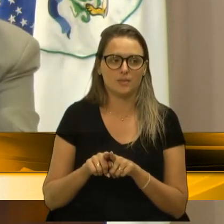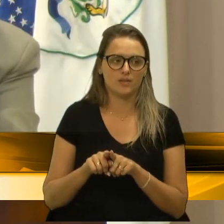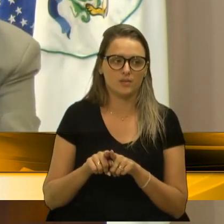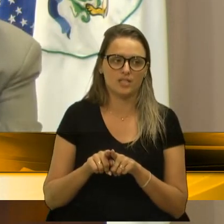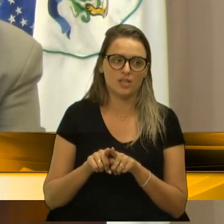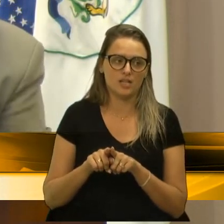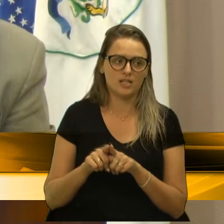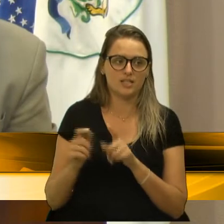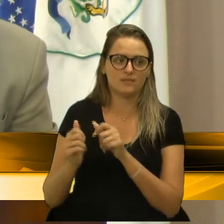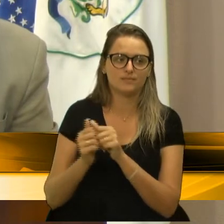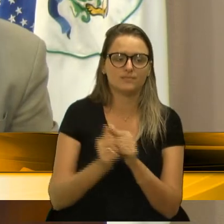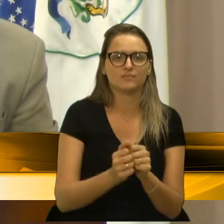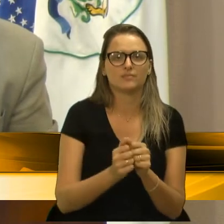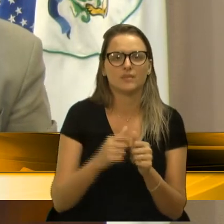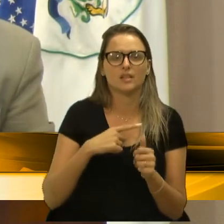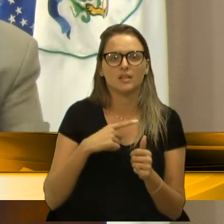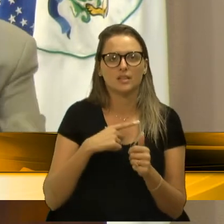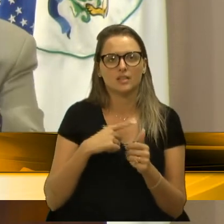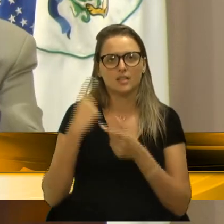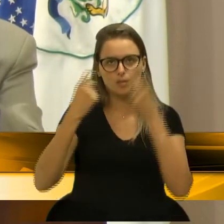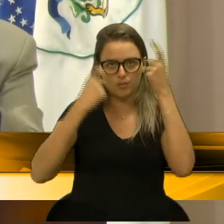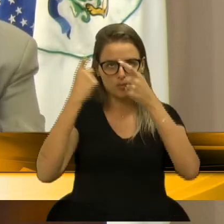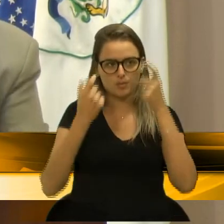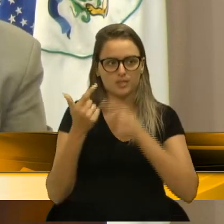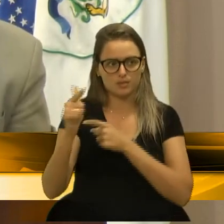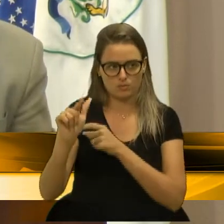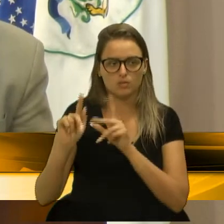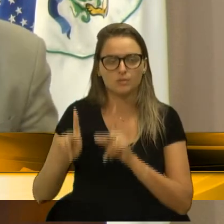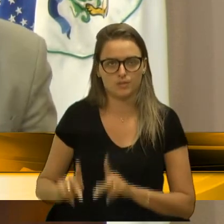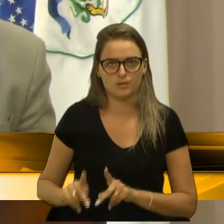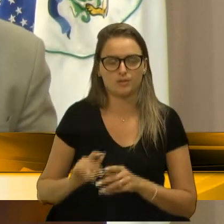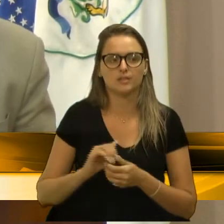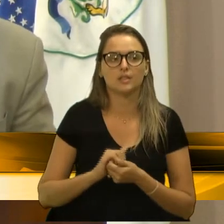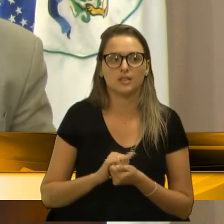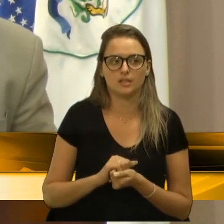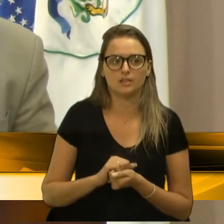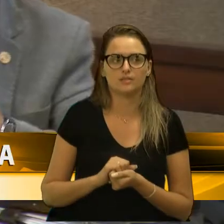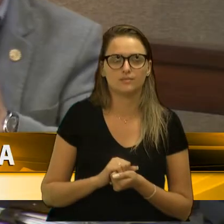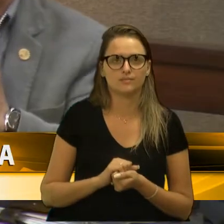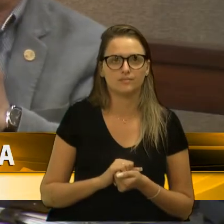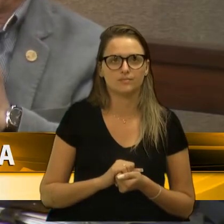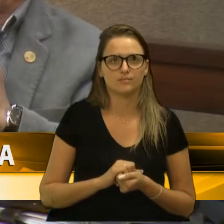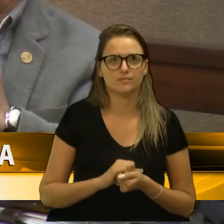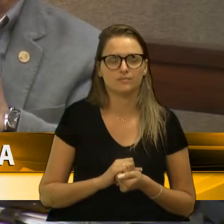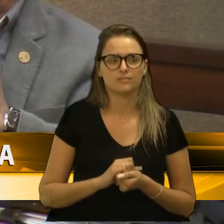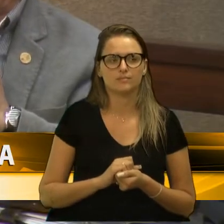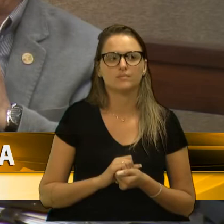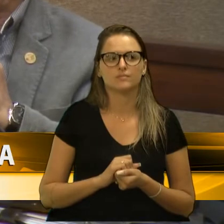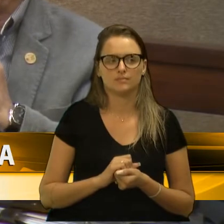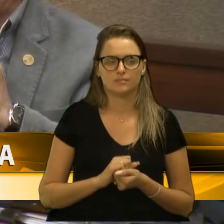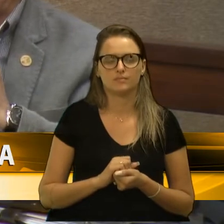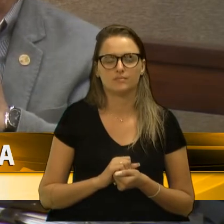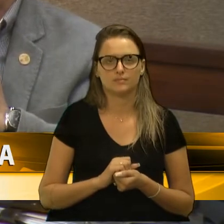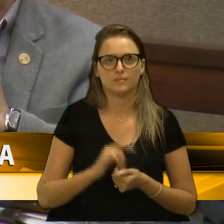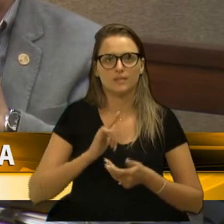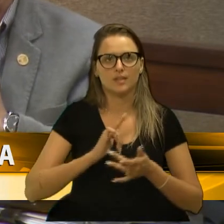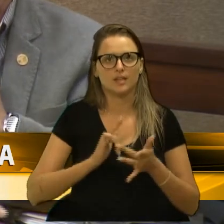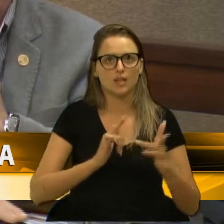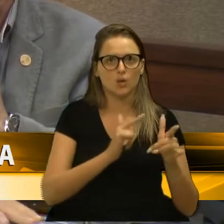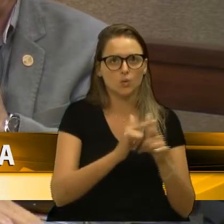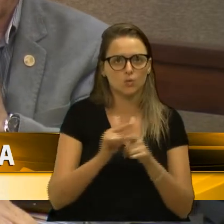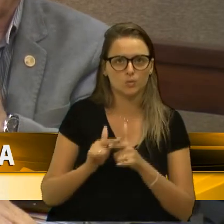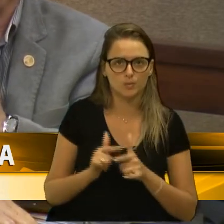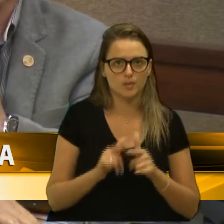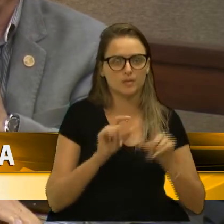que a vereadora Gladys falou, a preocupação com o outro. Vereadora Diló, tens 1 minuto. Bem, rapidinho, obrigado, vereador Edson. Vossa Excelência,